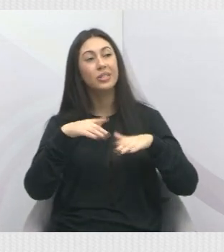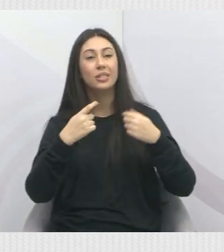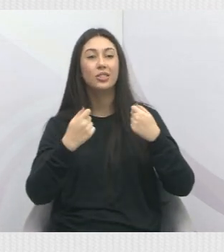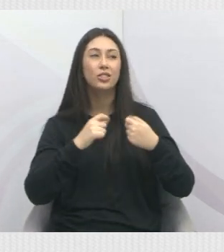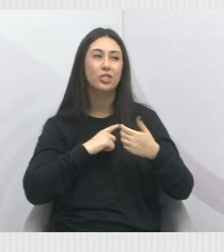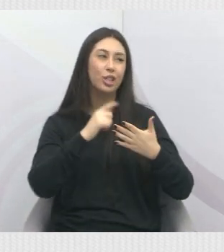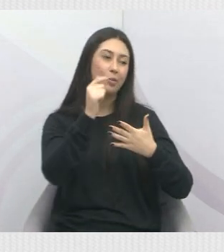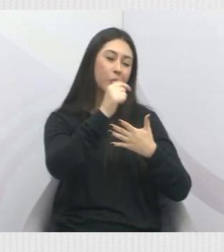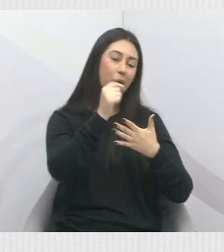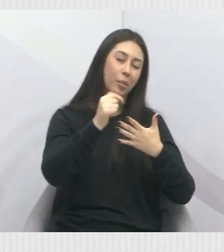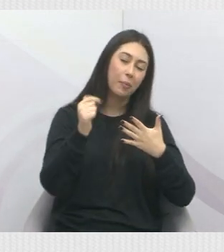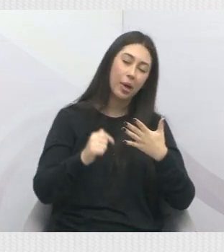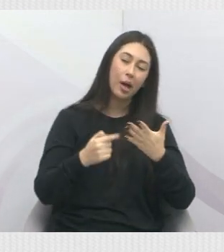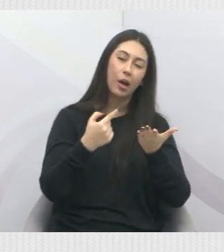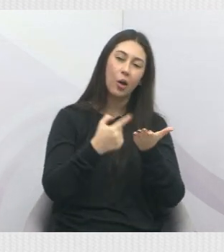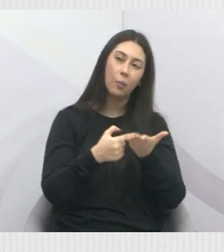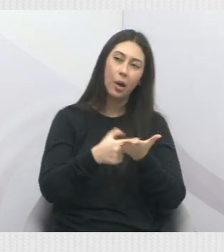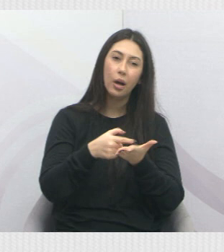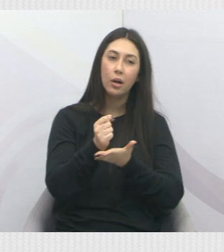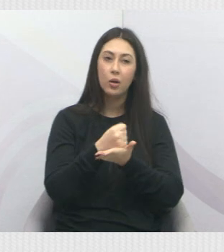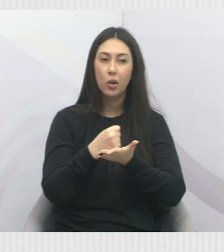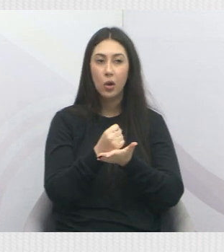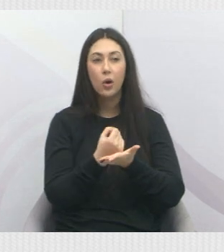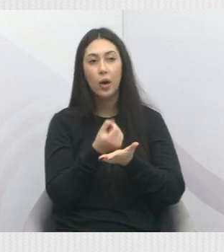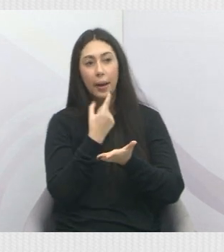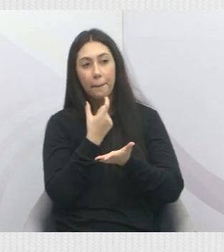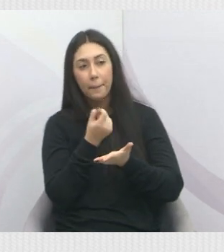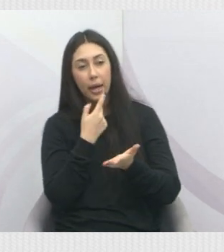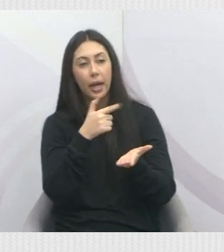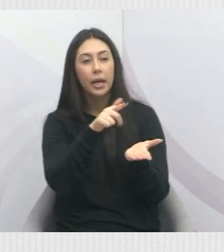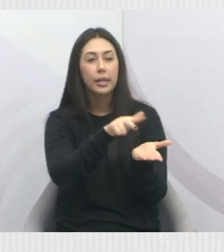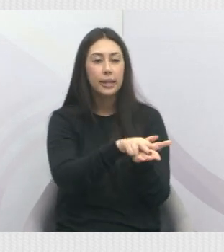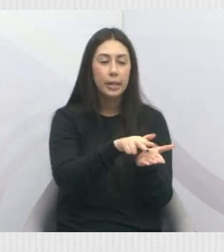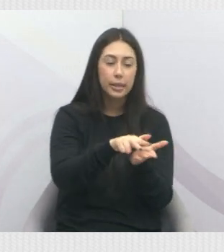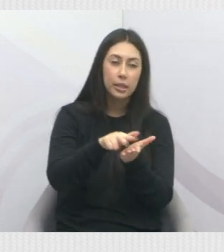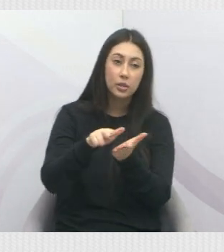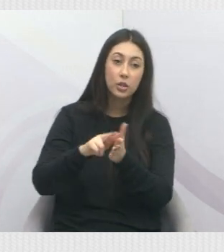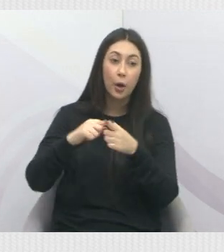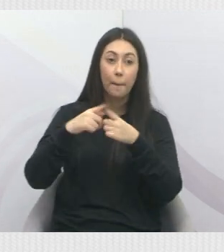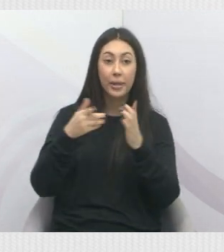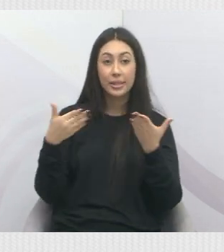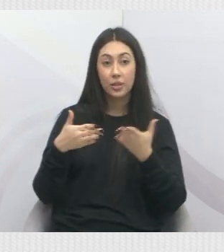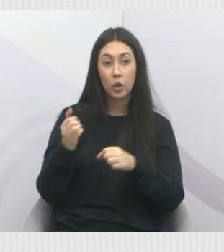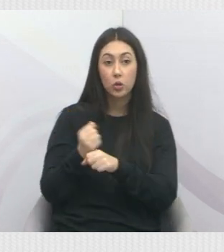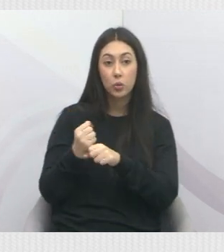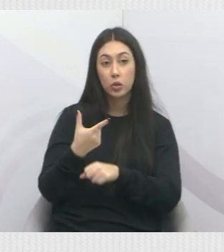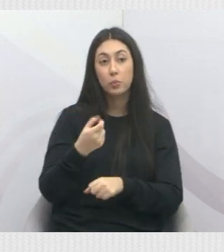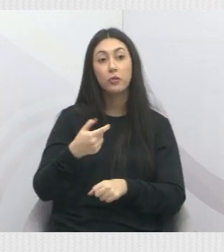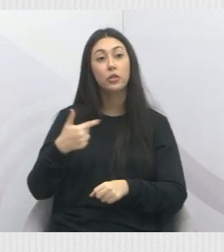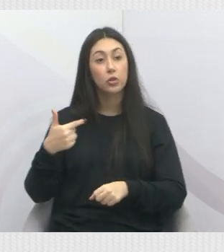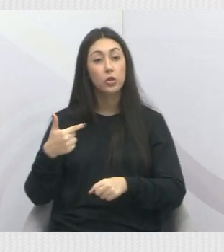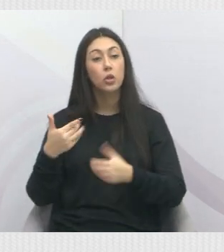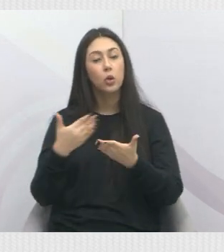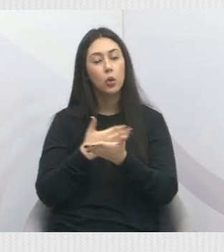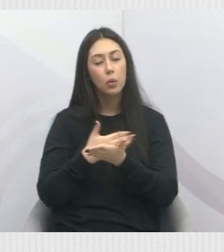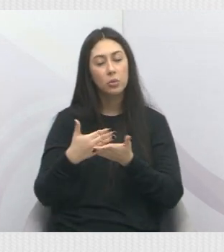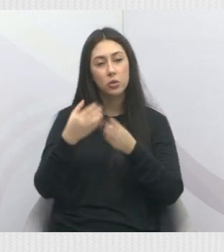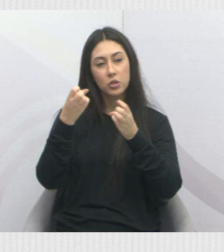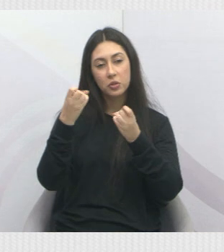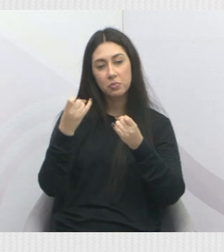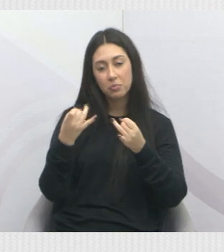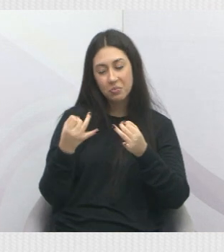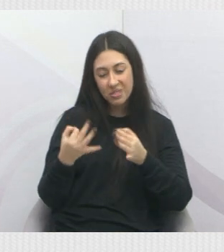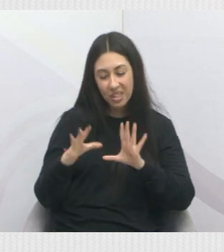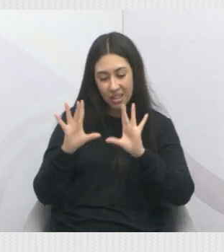demandas. Então, consultas, medicações, internações, e aí em 2022 isso começou a ser estratificado, por isso desse